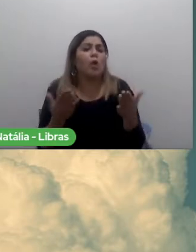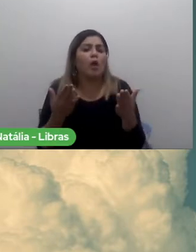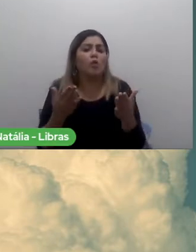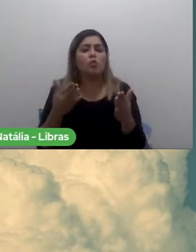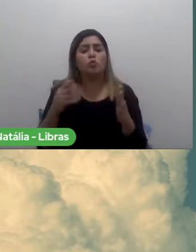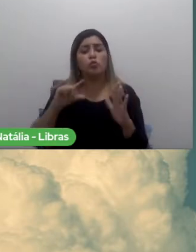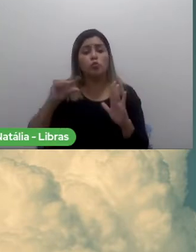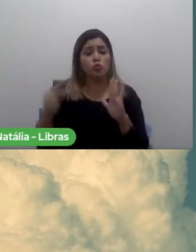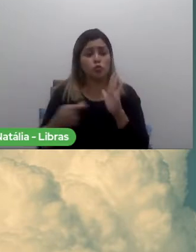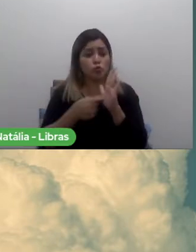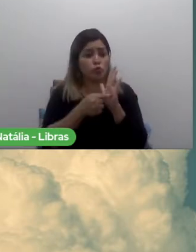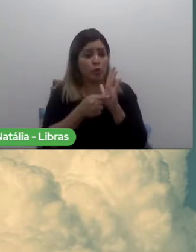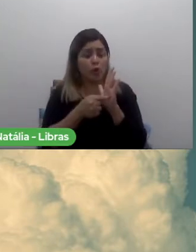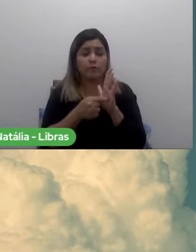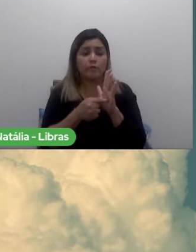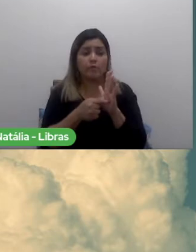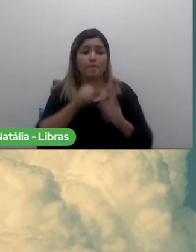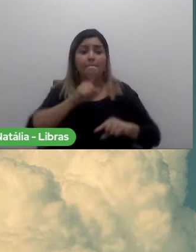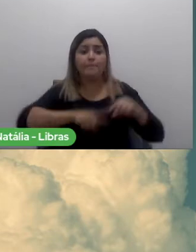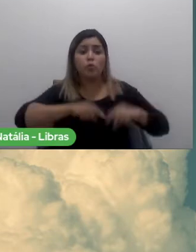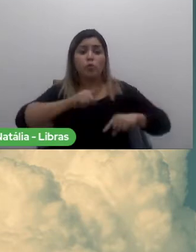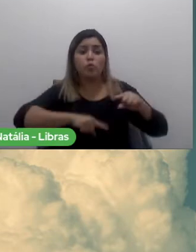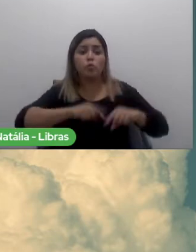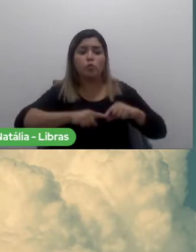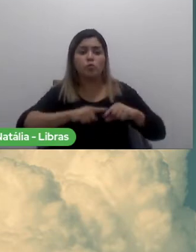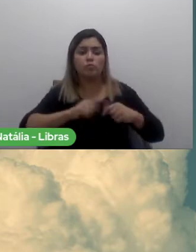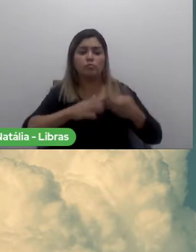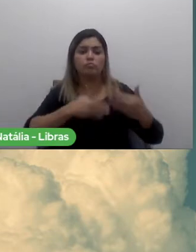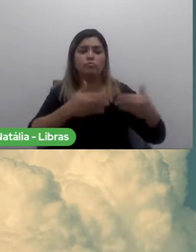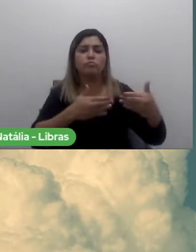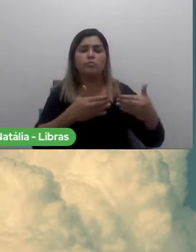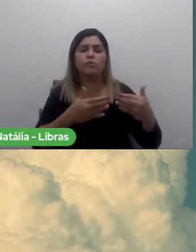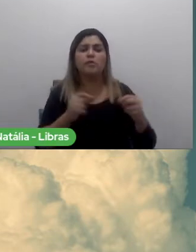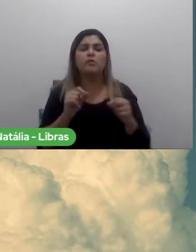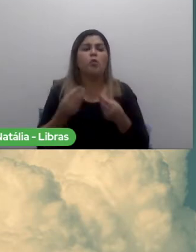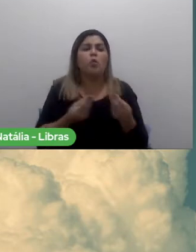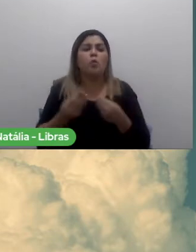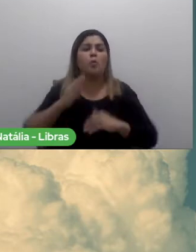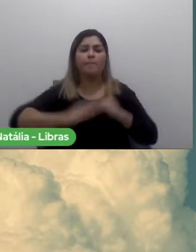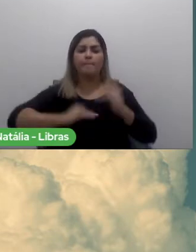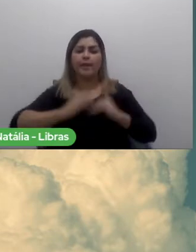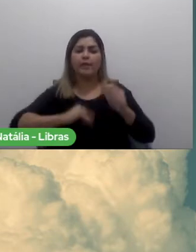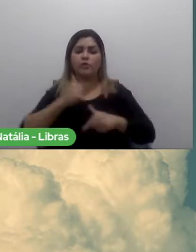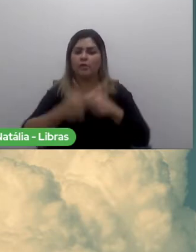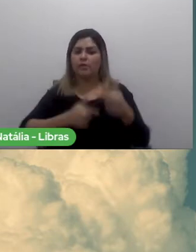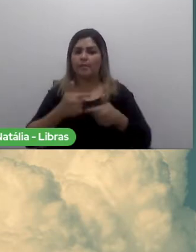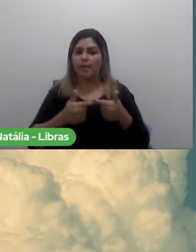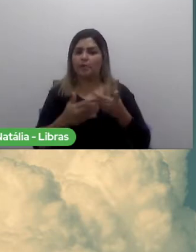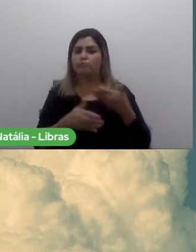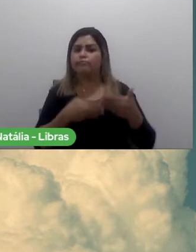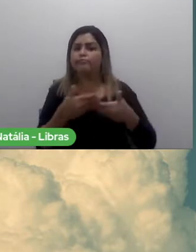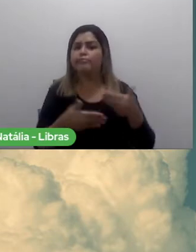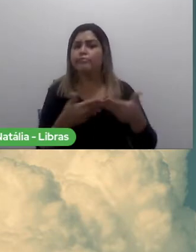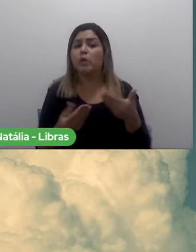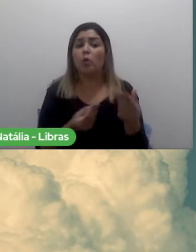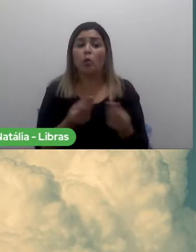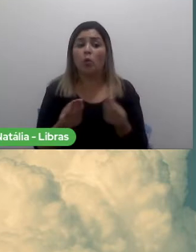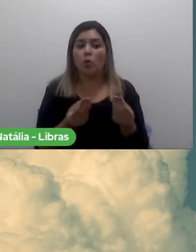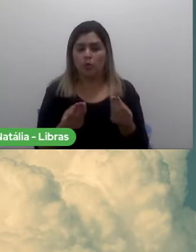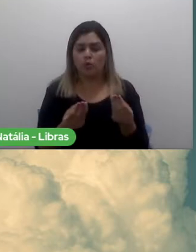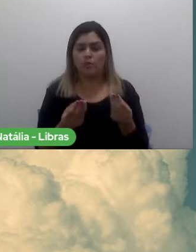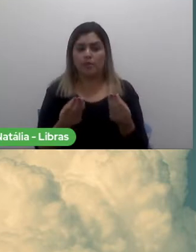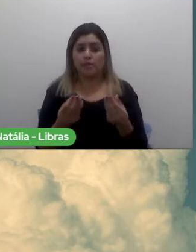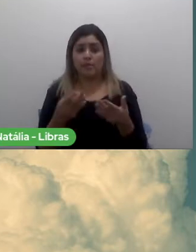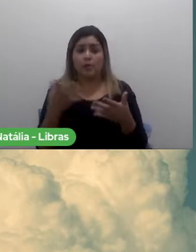envolvidas, tá? Em cada passo. Quais são as tarefas, qual é o processo que a gente usa, tá? Em cada um desses passos. E quais são